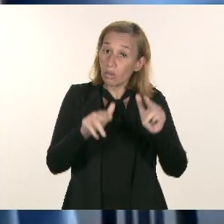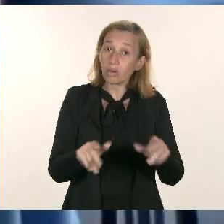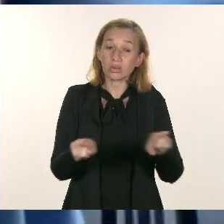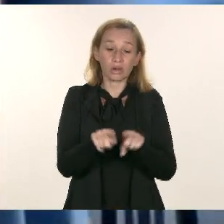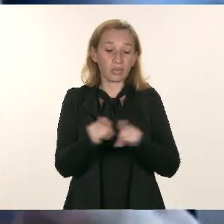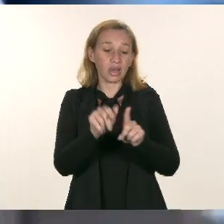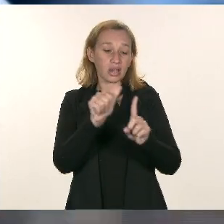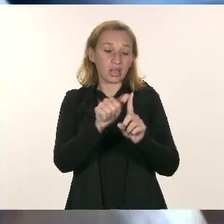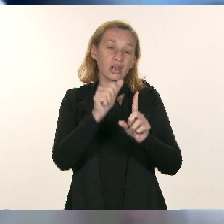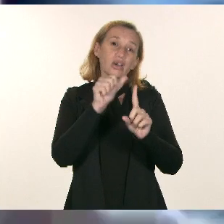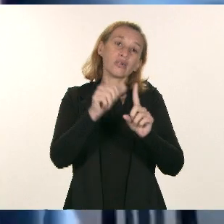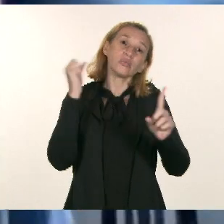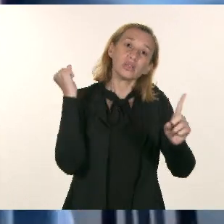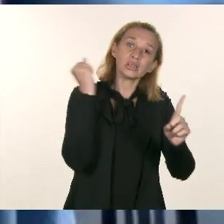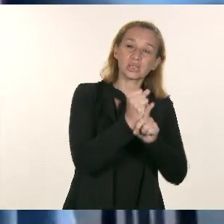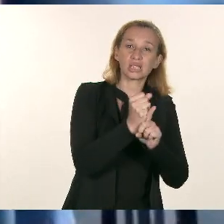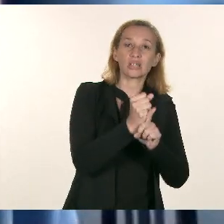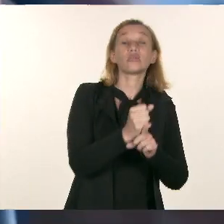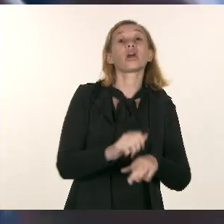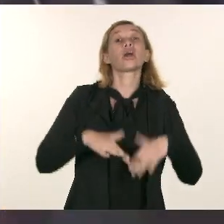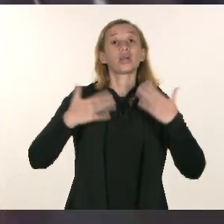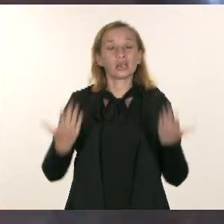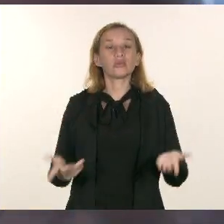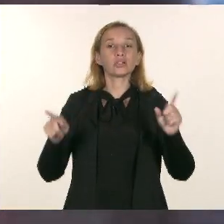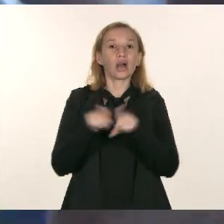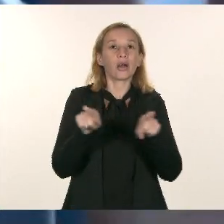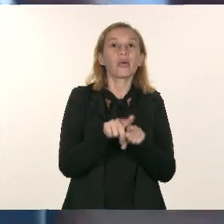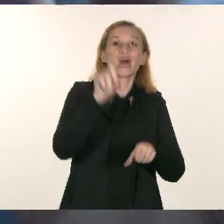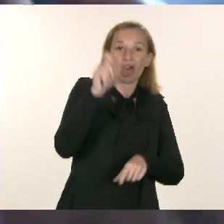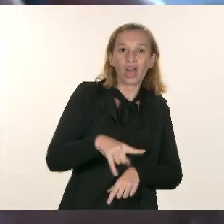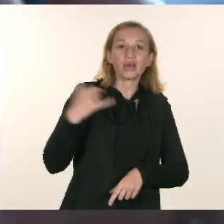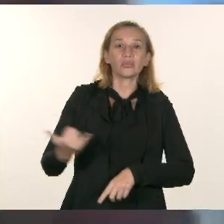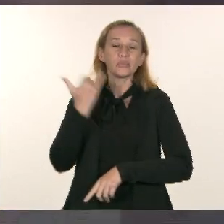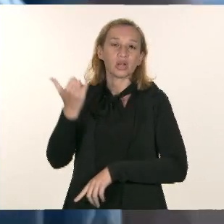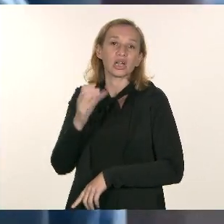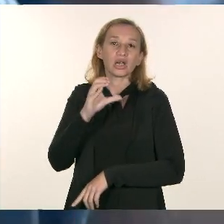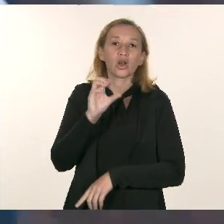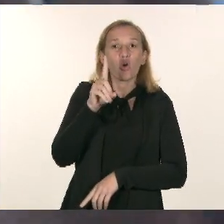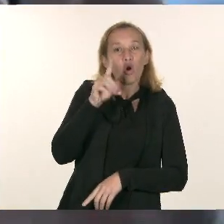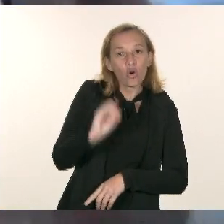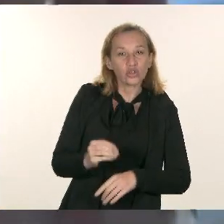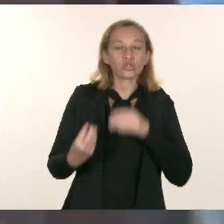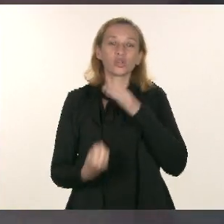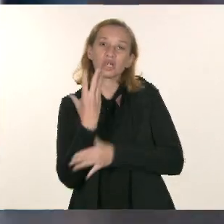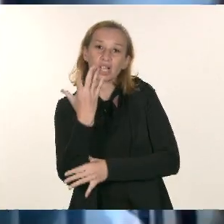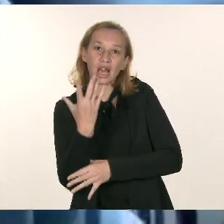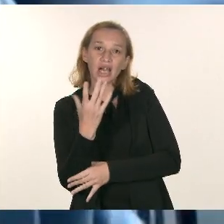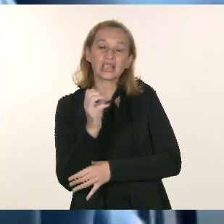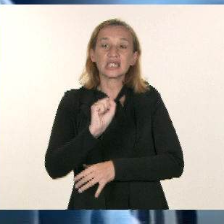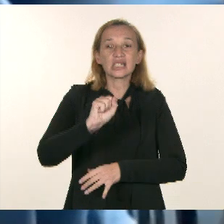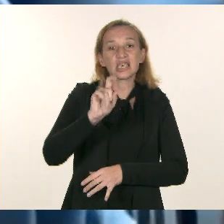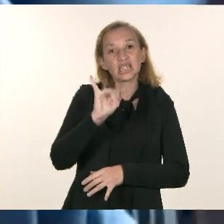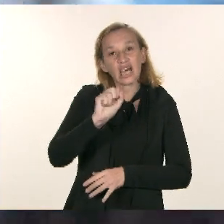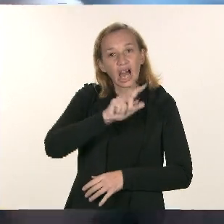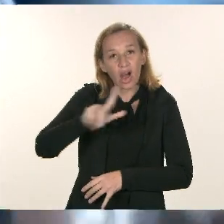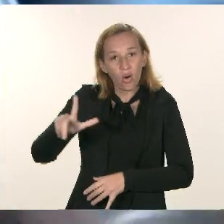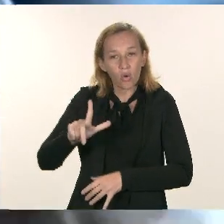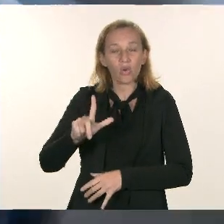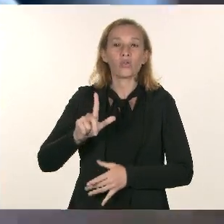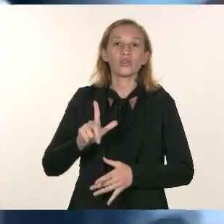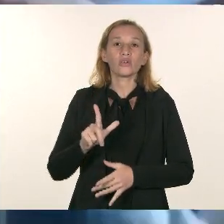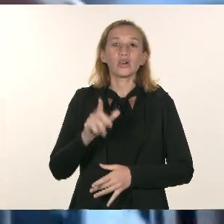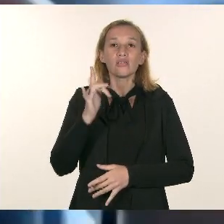Então, é muito importante isso. Criar códigos, criar alertas, criar sinais